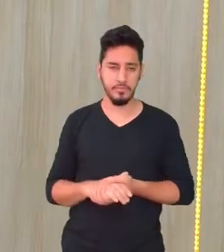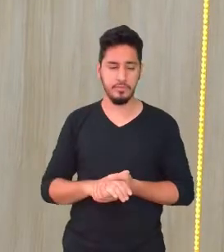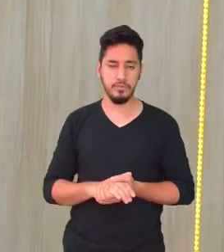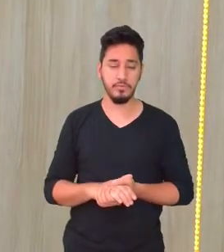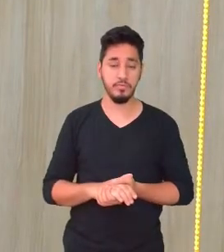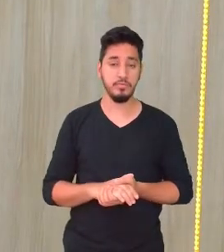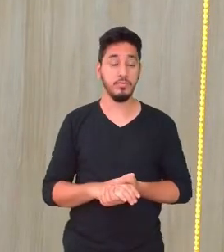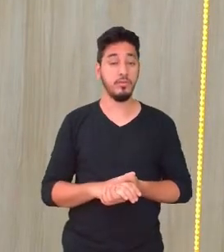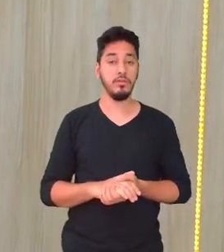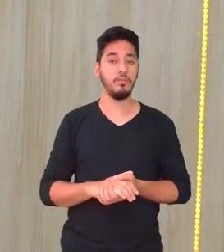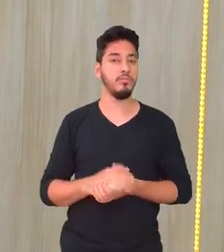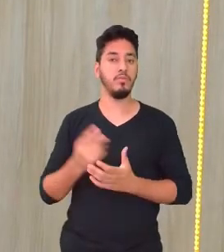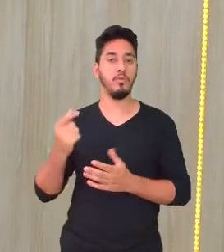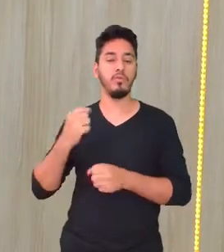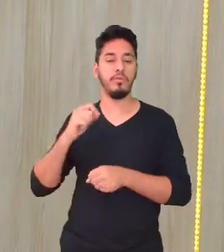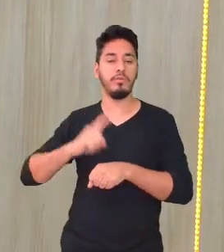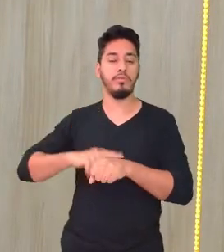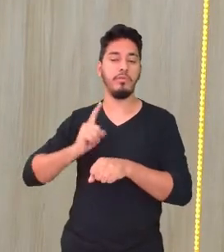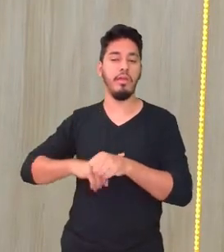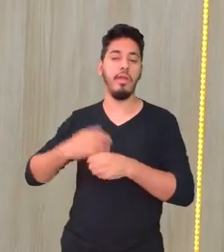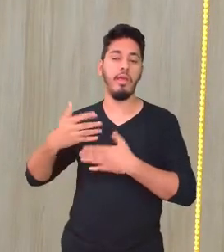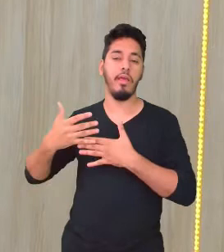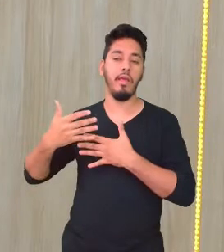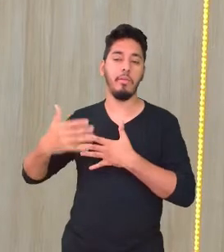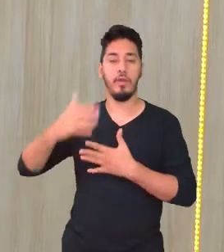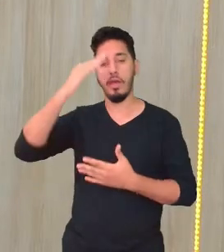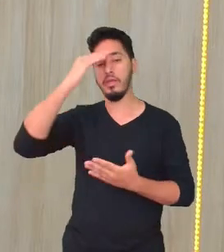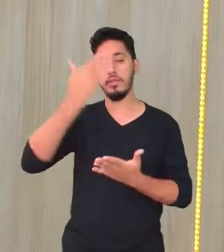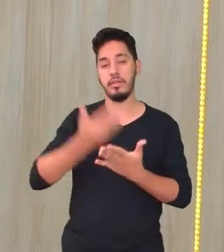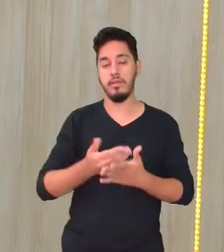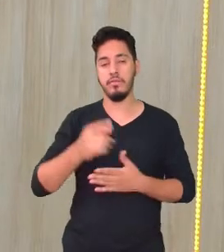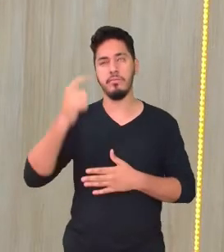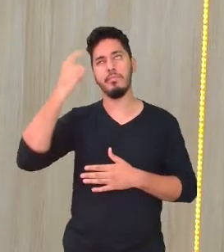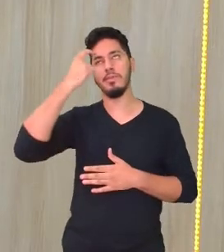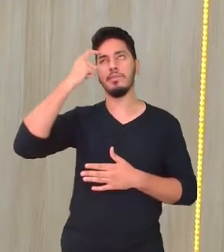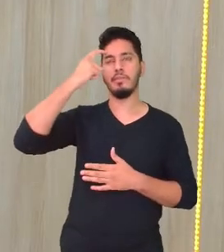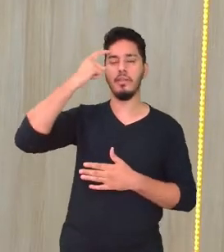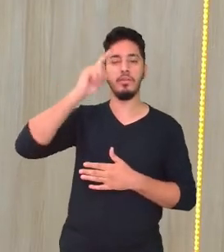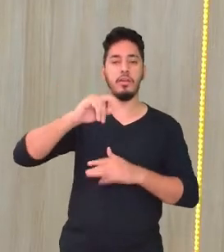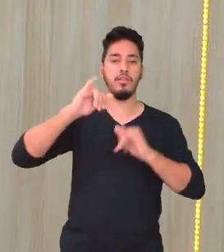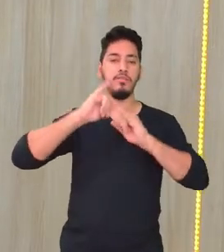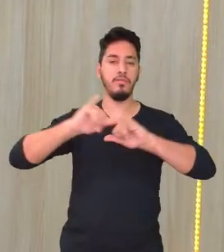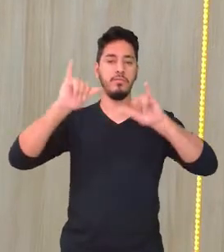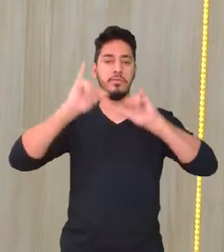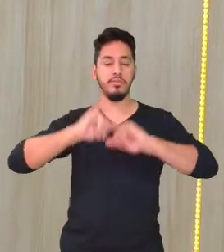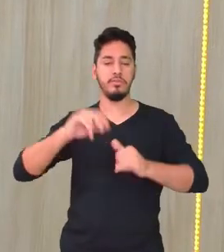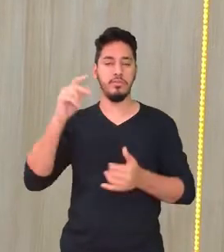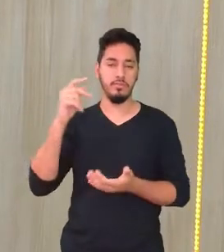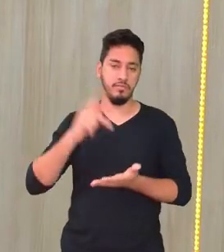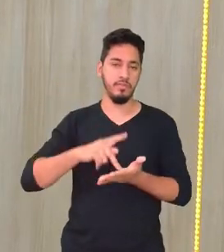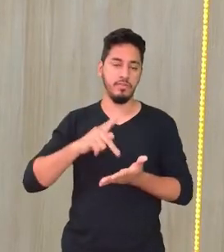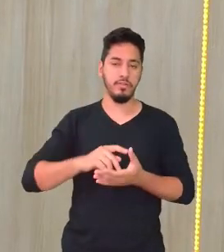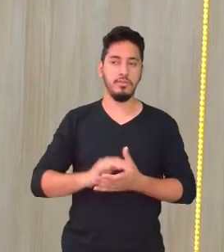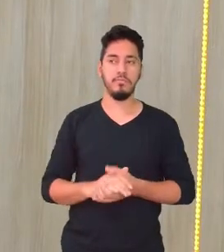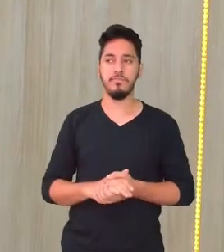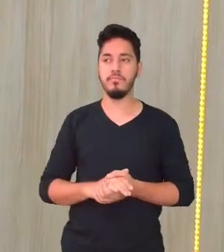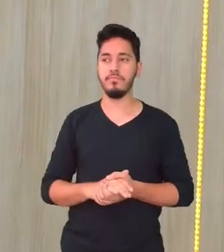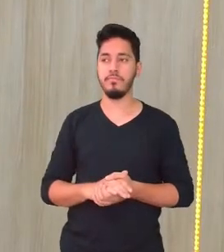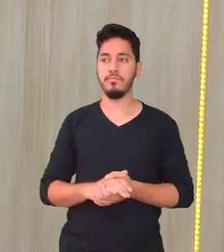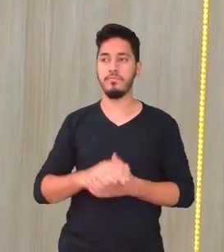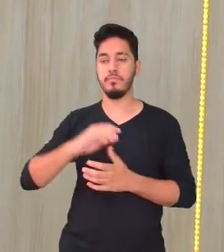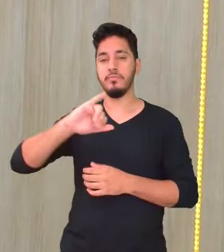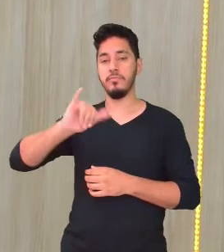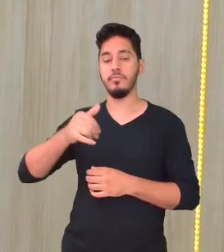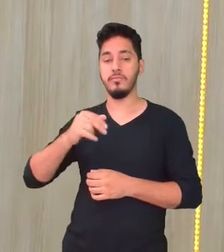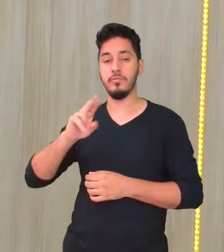que durante muito tempo a gente acreditava achando que aquilo ali fosse informação verdadeira. Juninho,